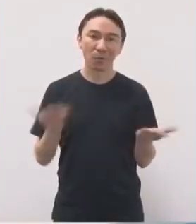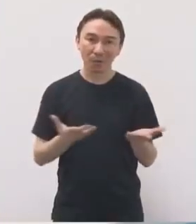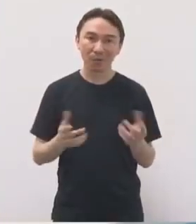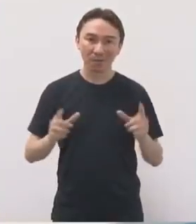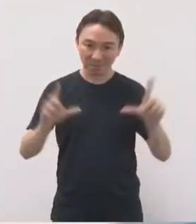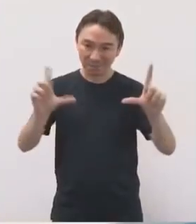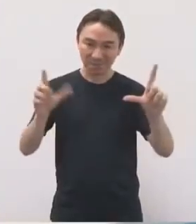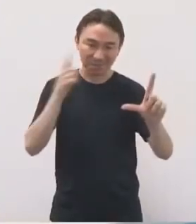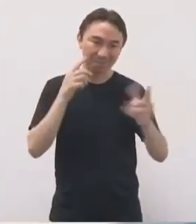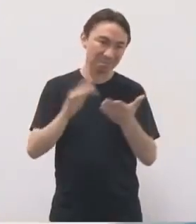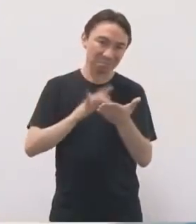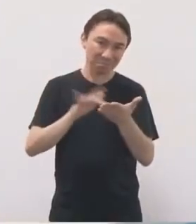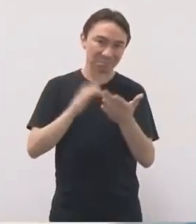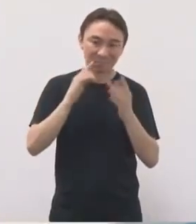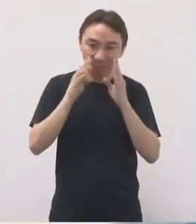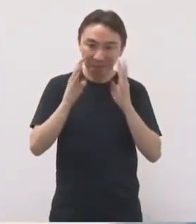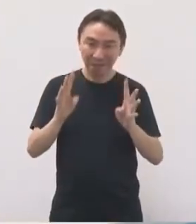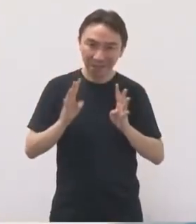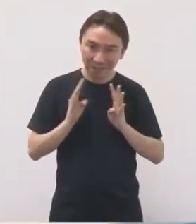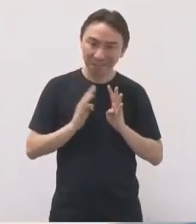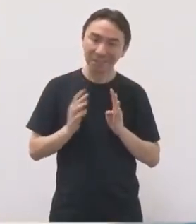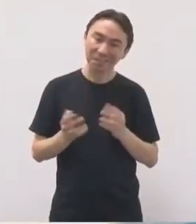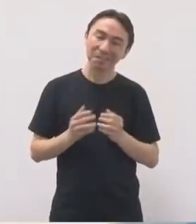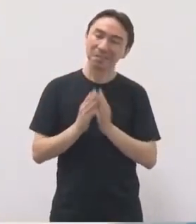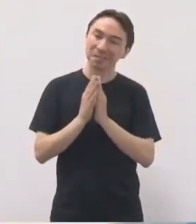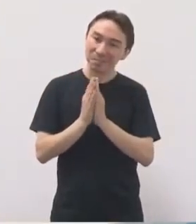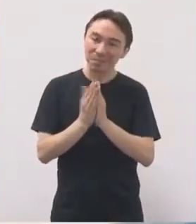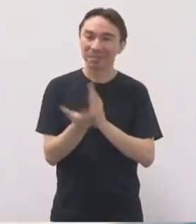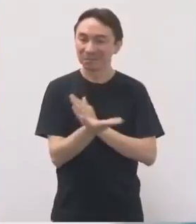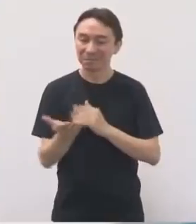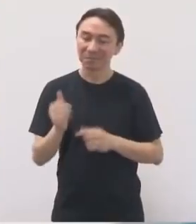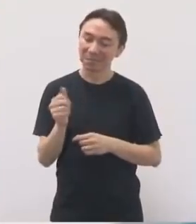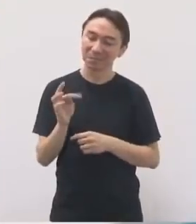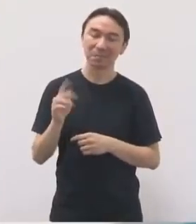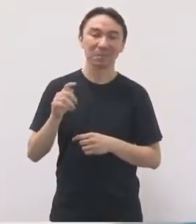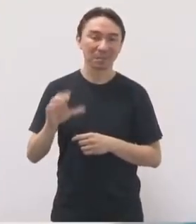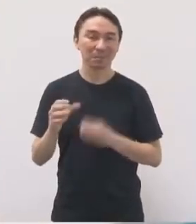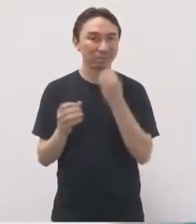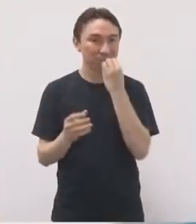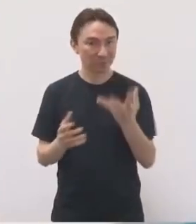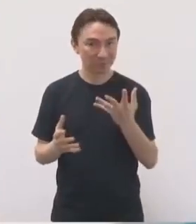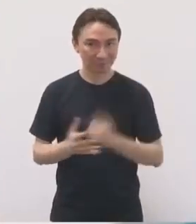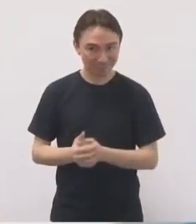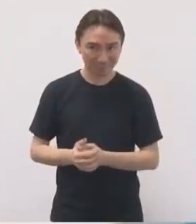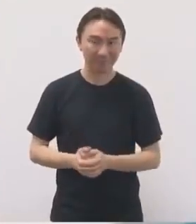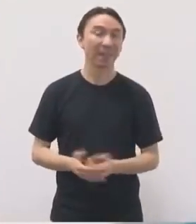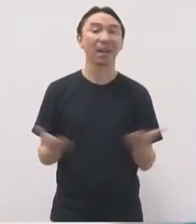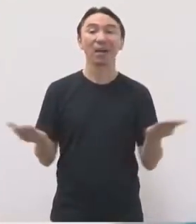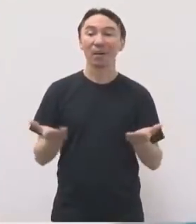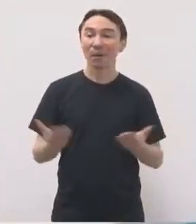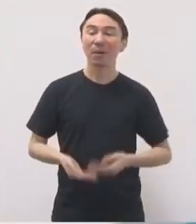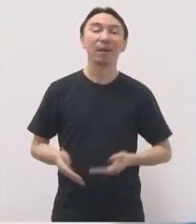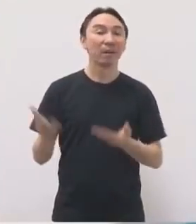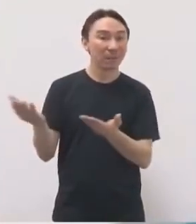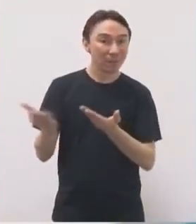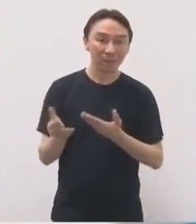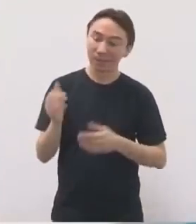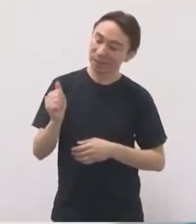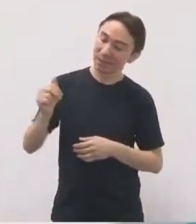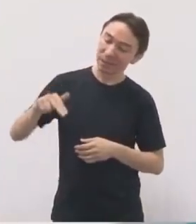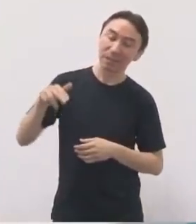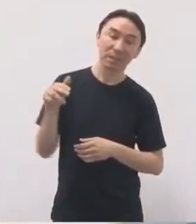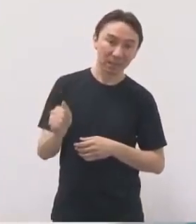uma excelente formação neste dia. E já aproveito para passar também a palavra para a Ana